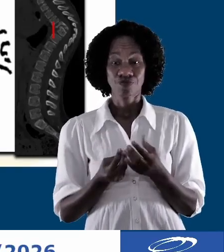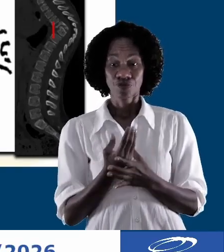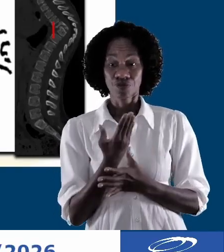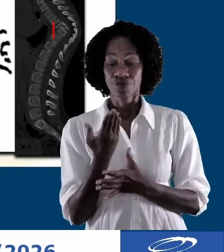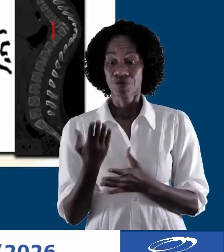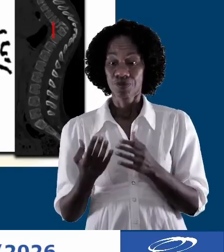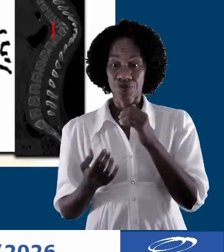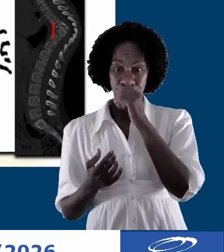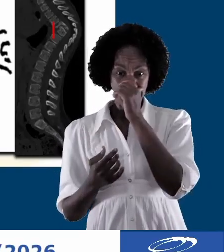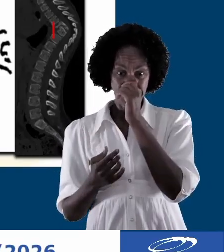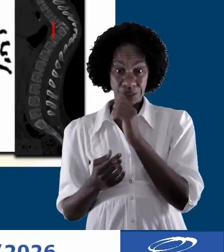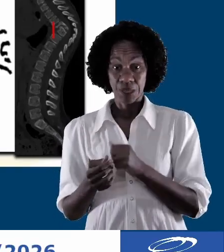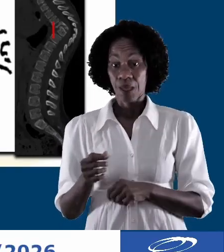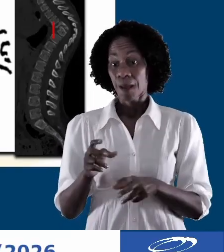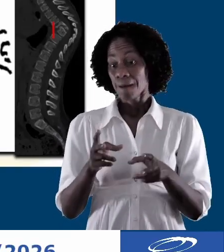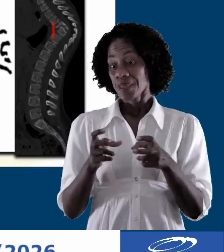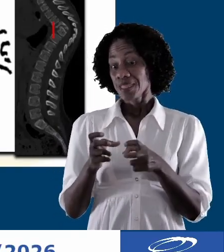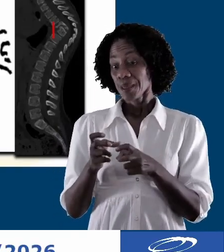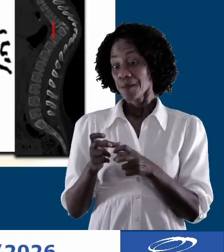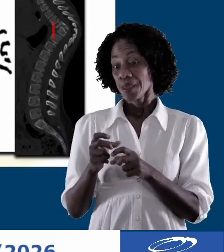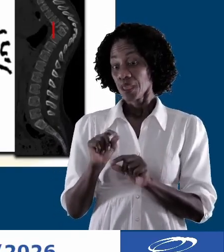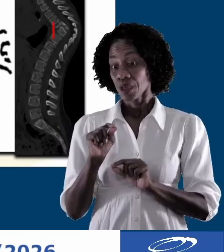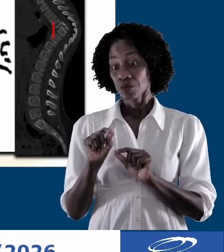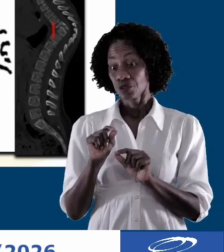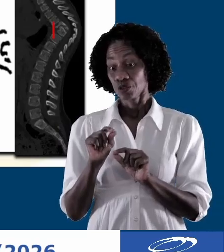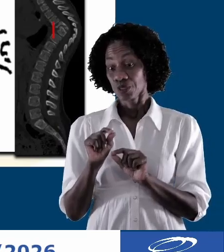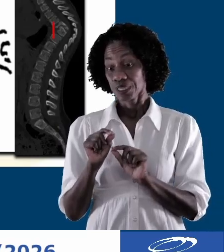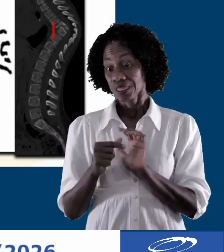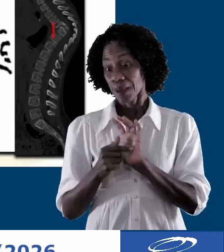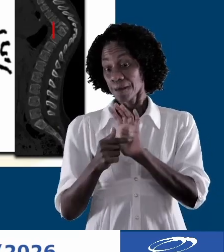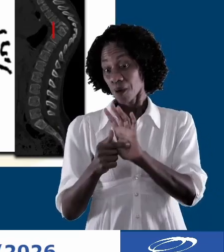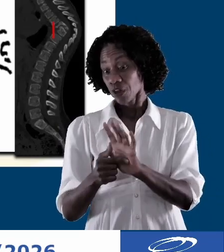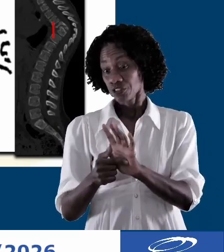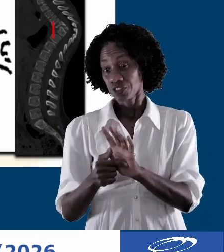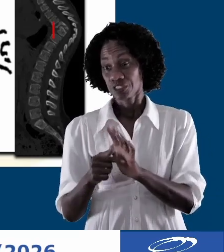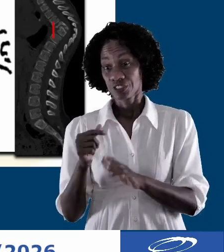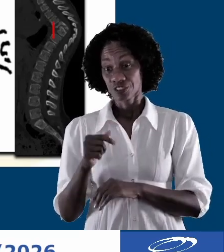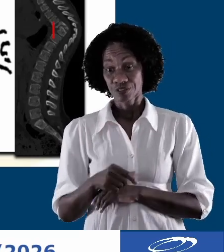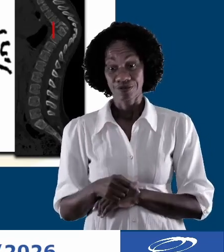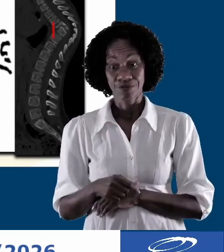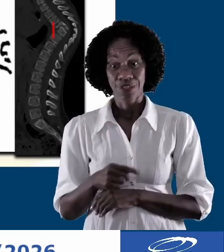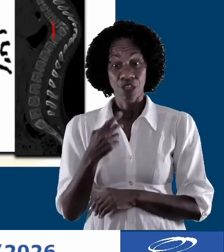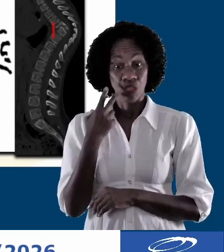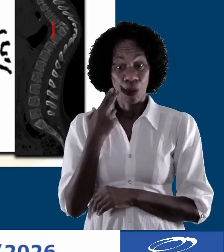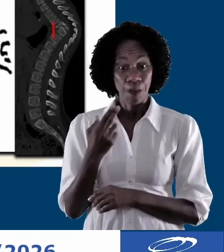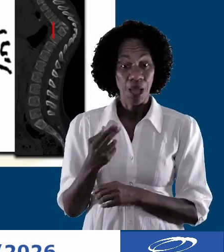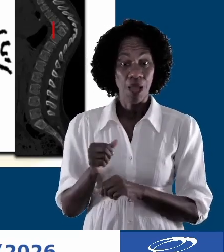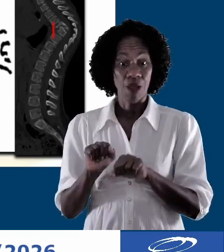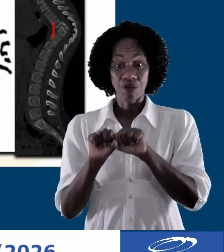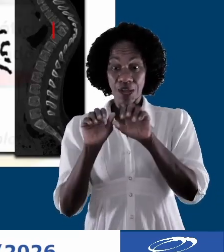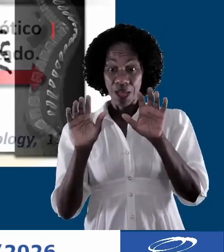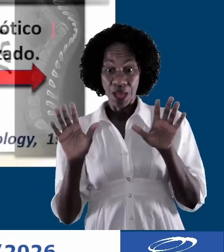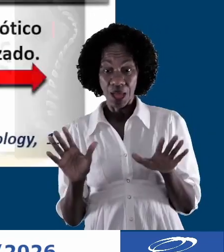slide os sinais clássicos de coluna em risco, descrito por Roger Zecara, o Toppling, a translação, a retropulsão do muro posterior.